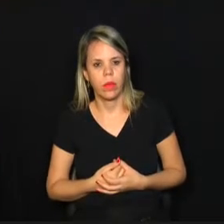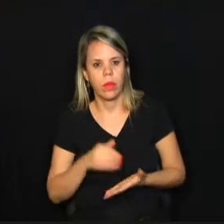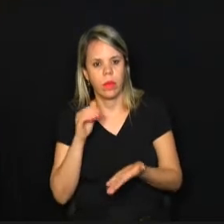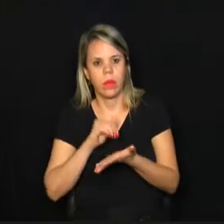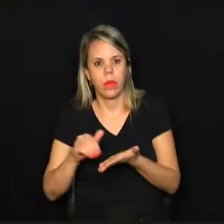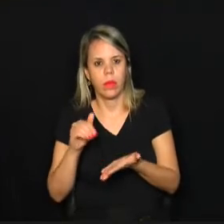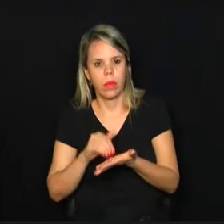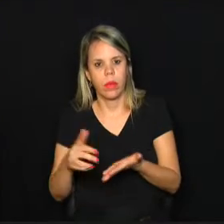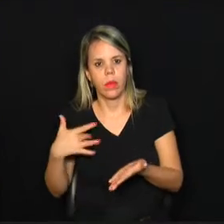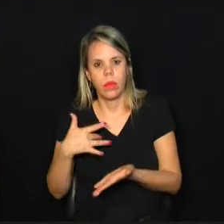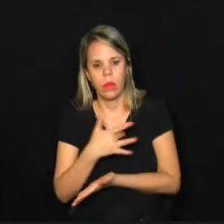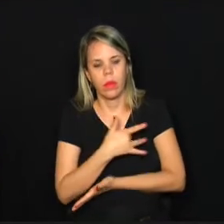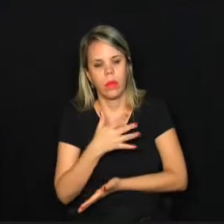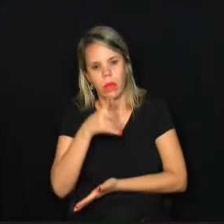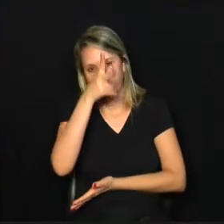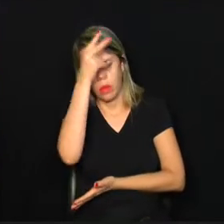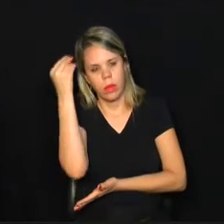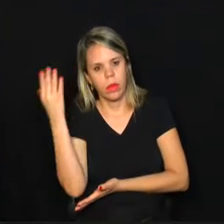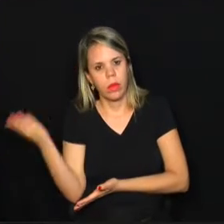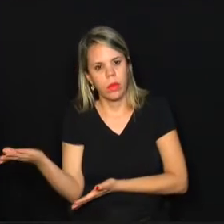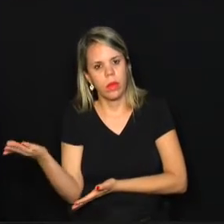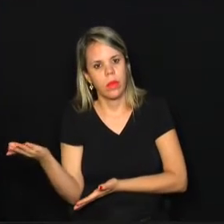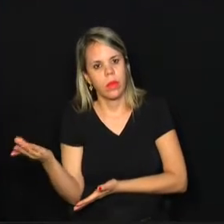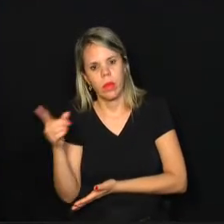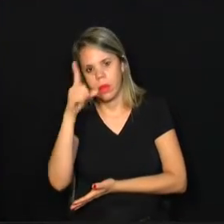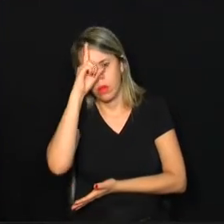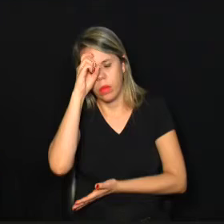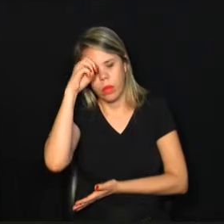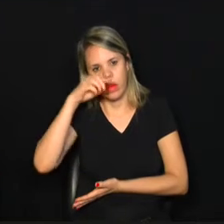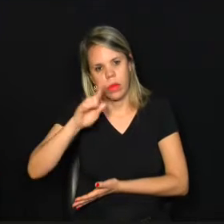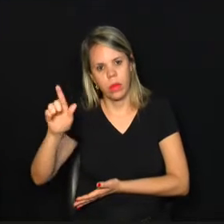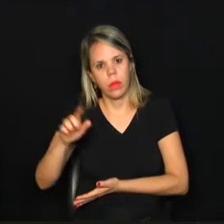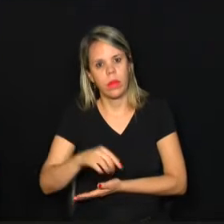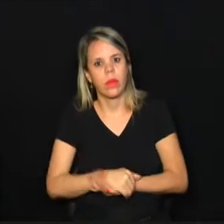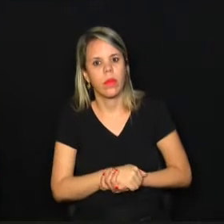Secretaria de Saúde, da Prefeitura e da Rede Marugate.